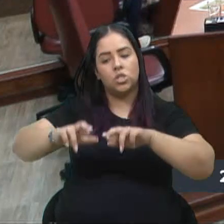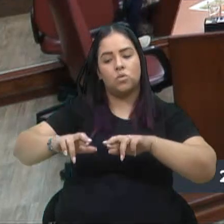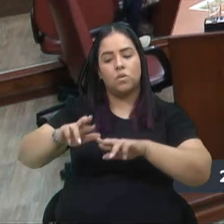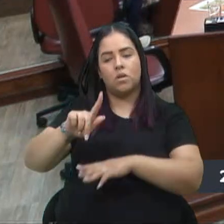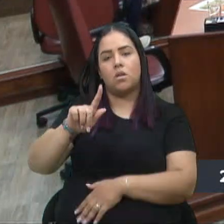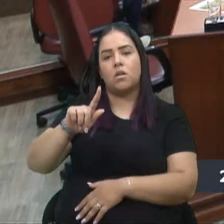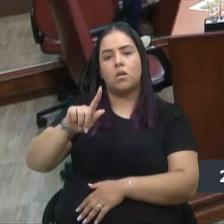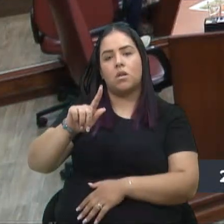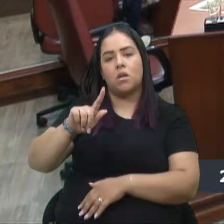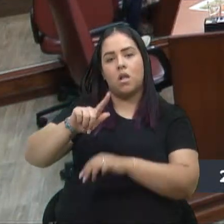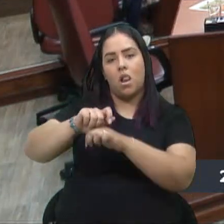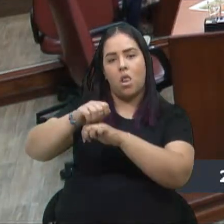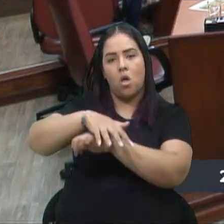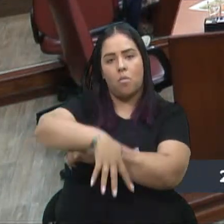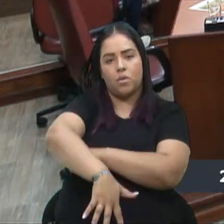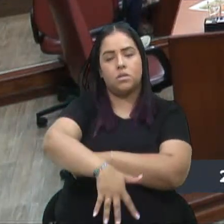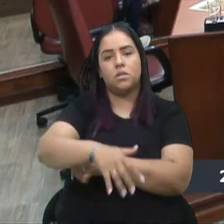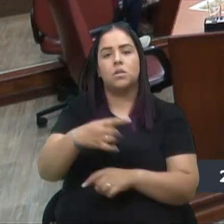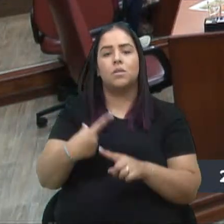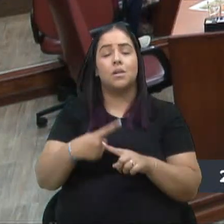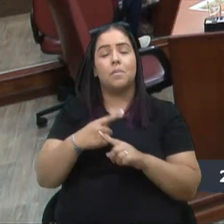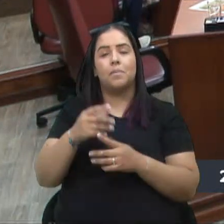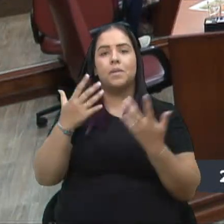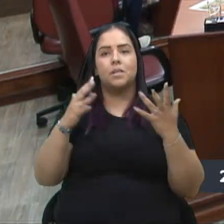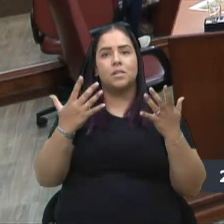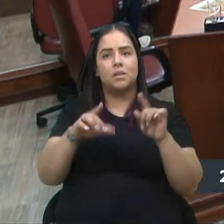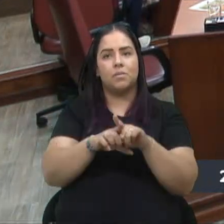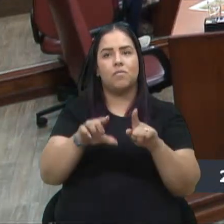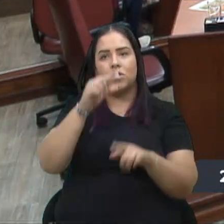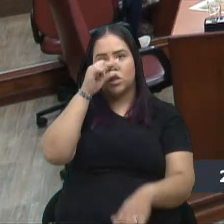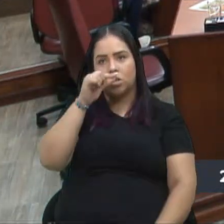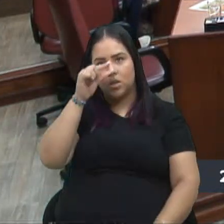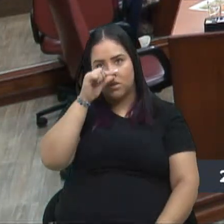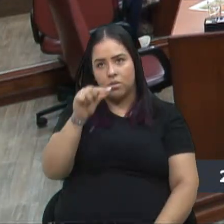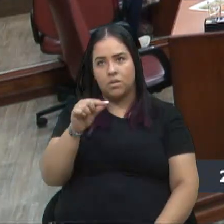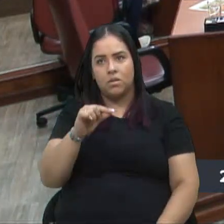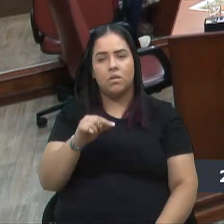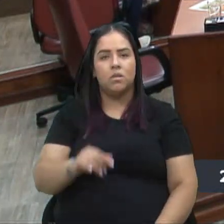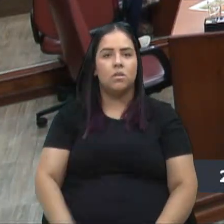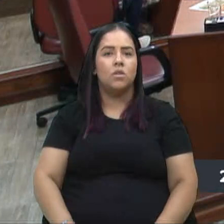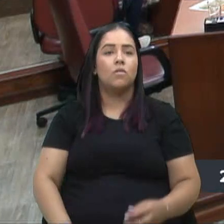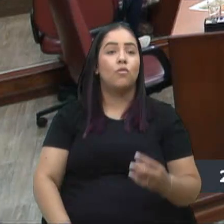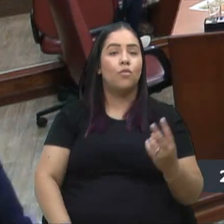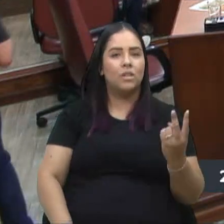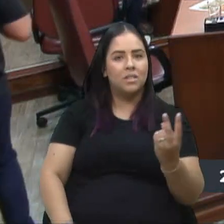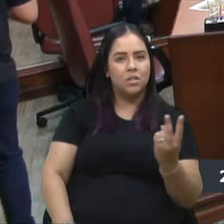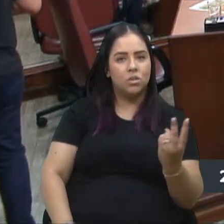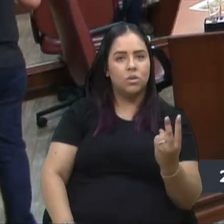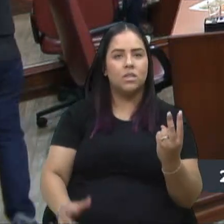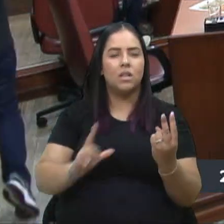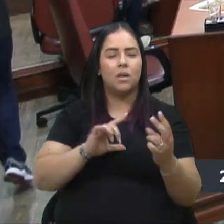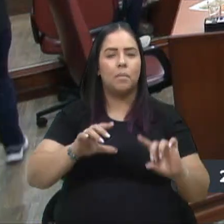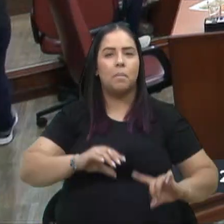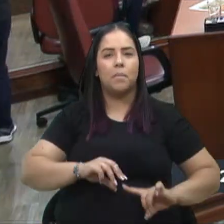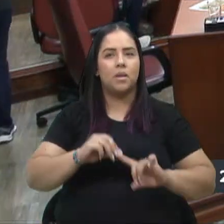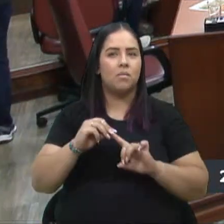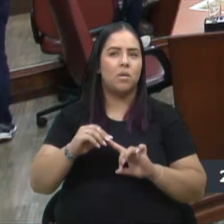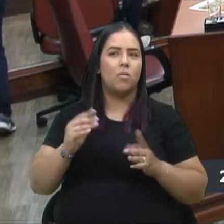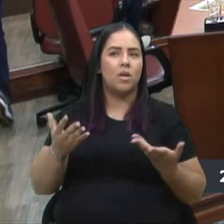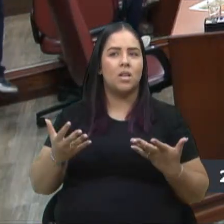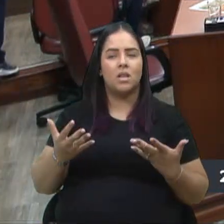também parabeniza que o vereador fantinel que também é vocês dois que têm principalmente essa essa